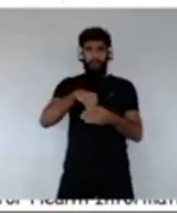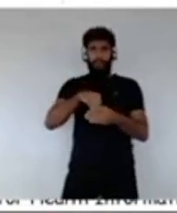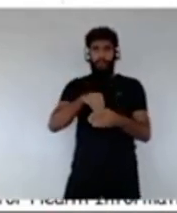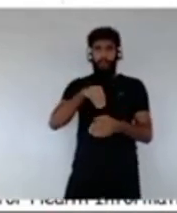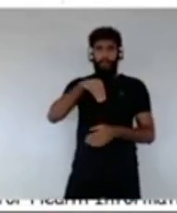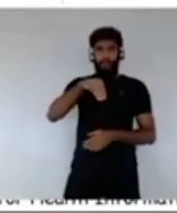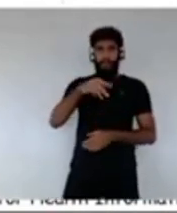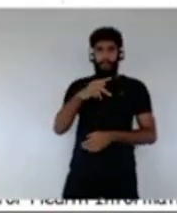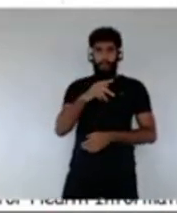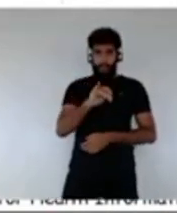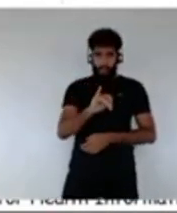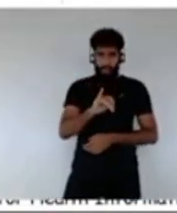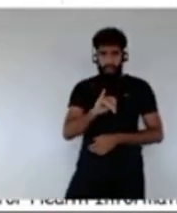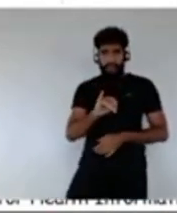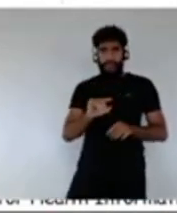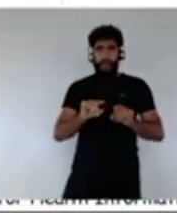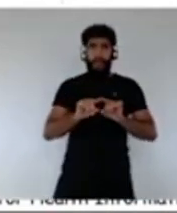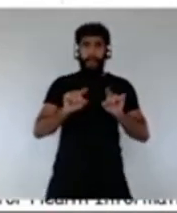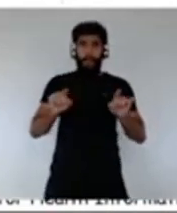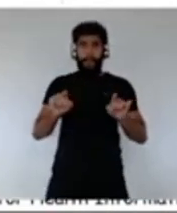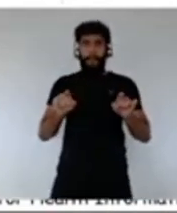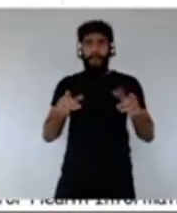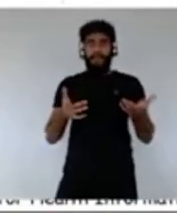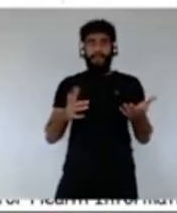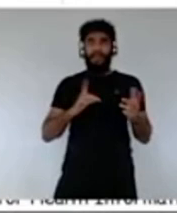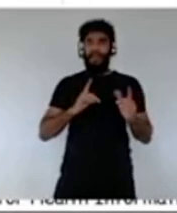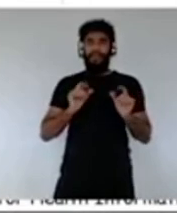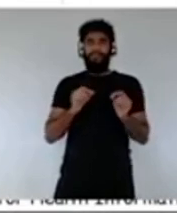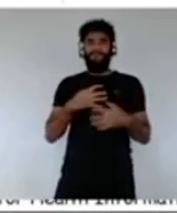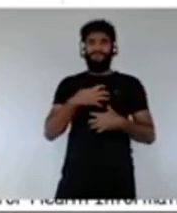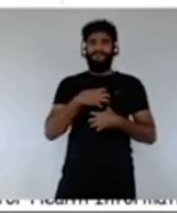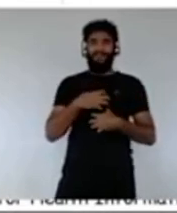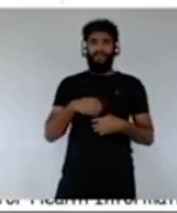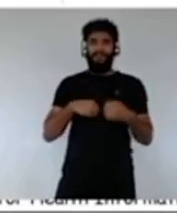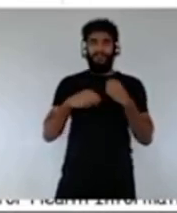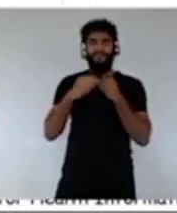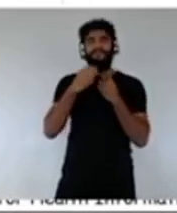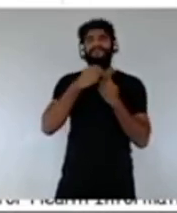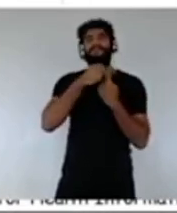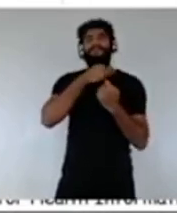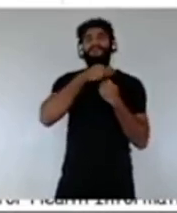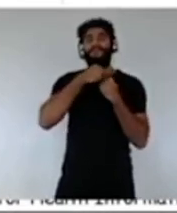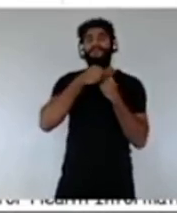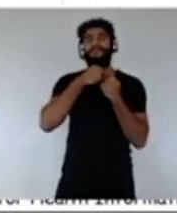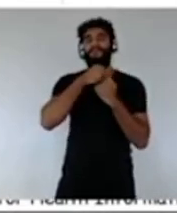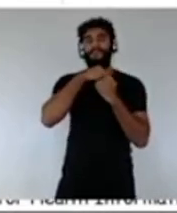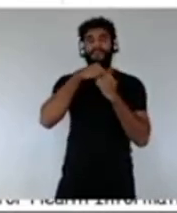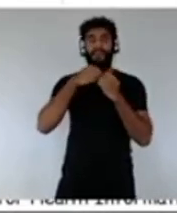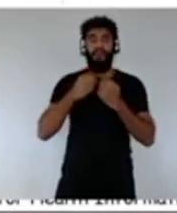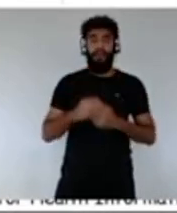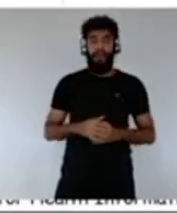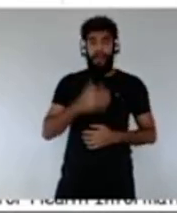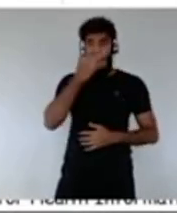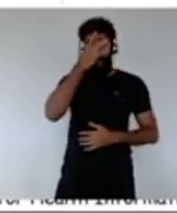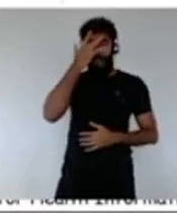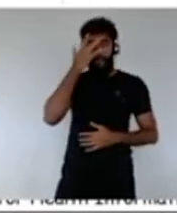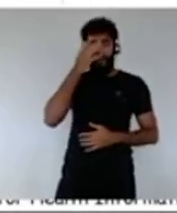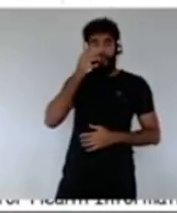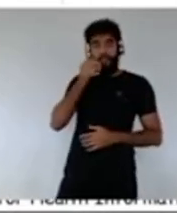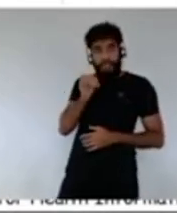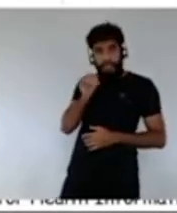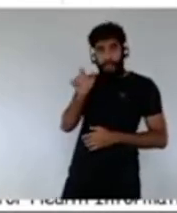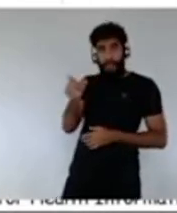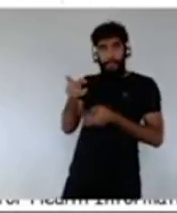é um pouco estigmatizada, ainda não é uma opção que o indivíduo faça. Mas se vocês